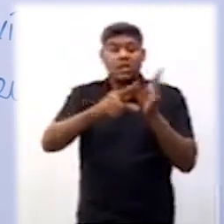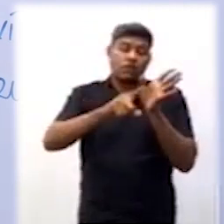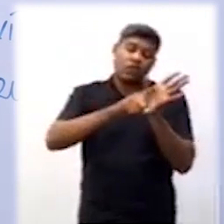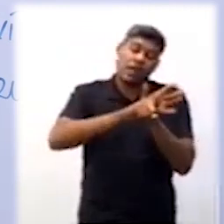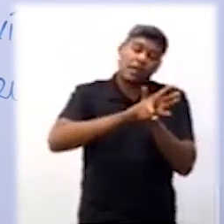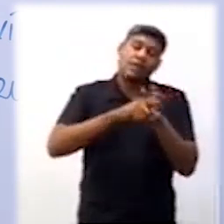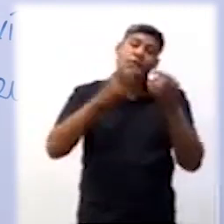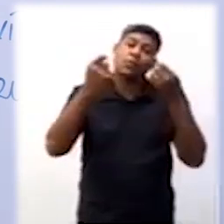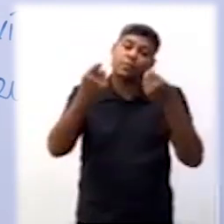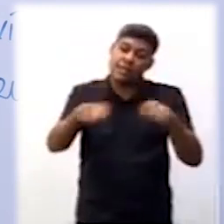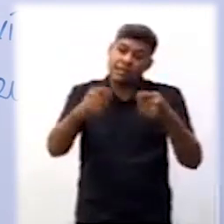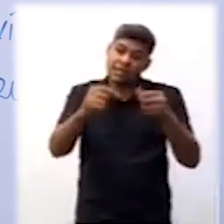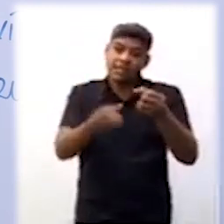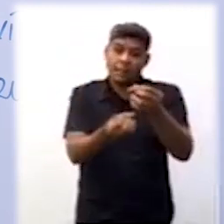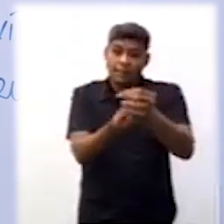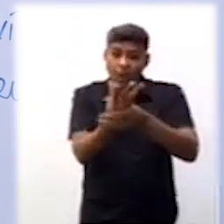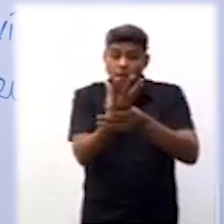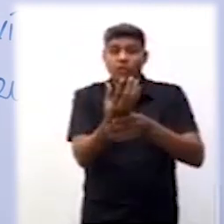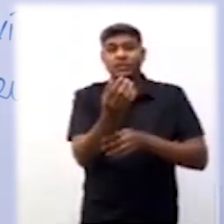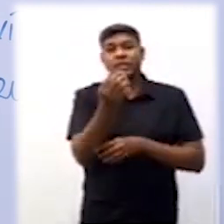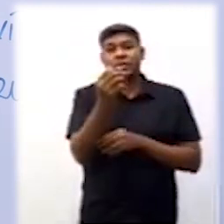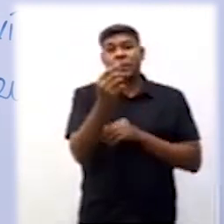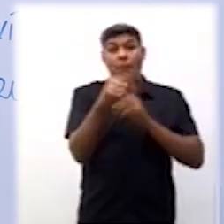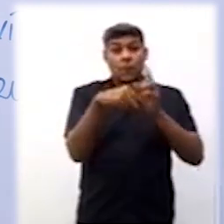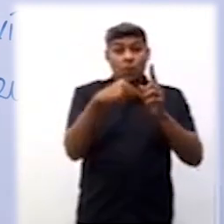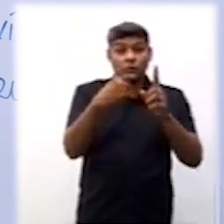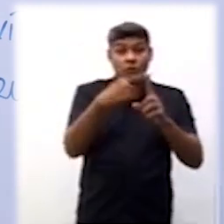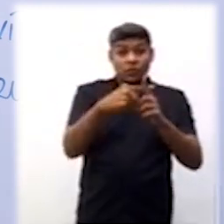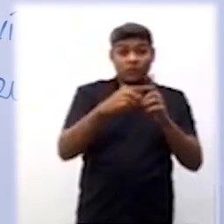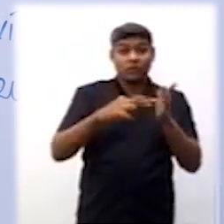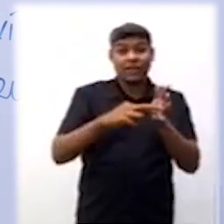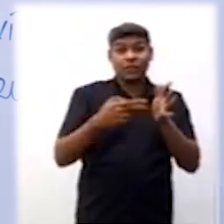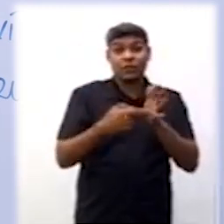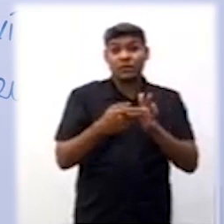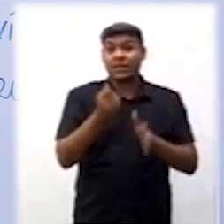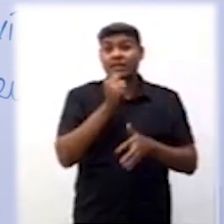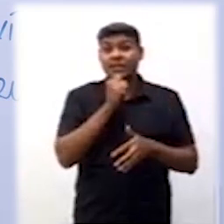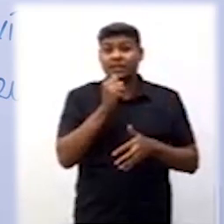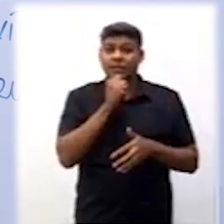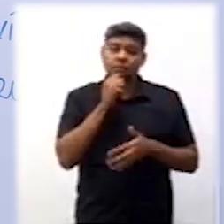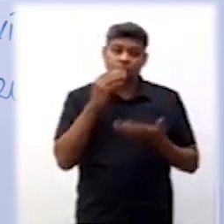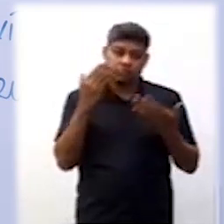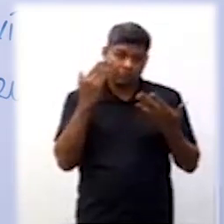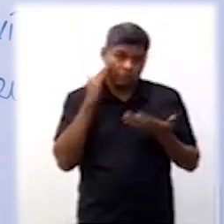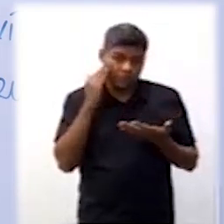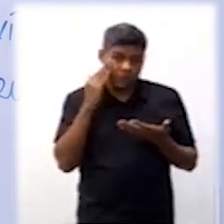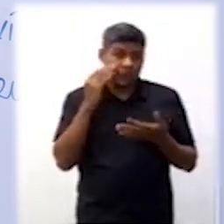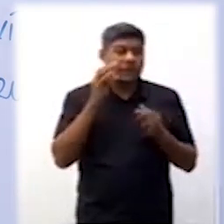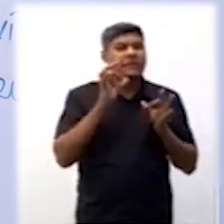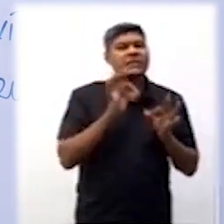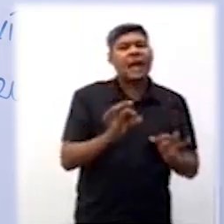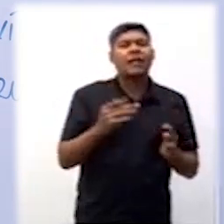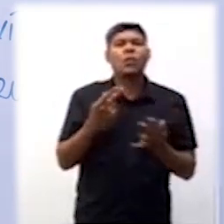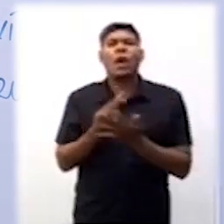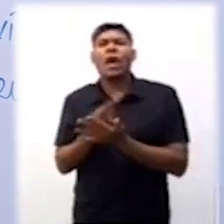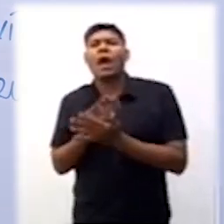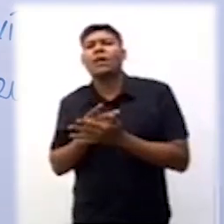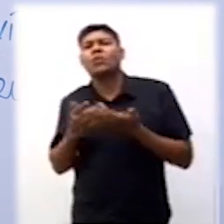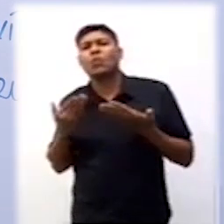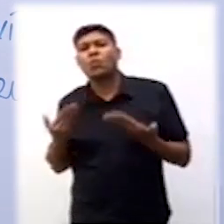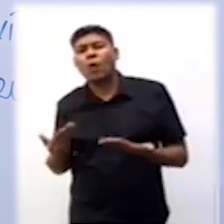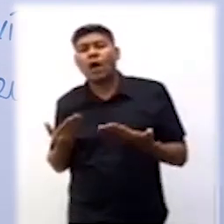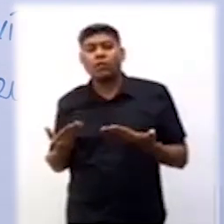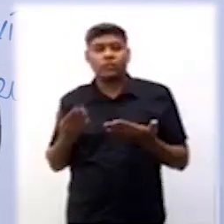negativo precisa produzir em positivo, a qual pode não ser traduzida para a manifestação dos genes. Tá, bora ver o que está certo e o que está errado? Com relação